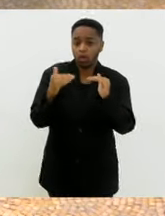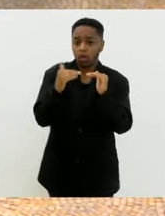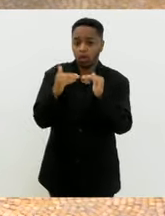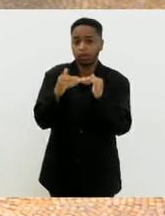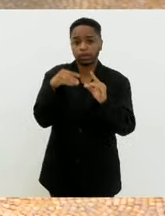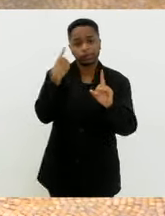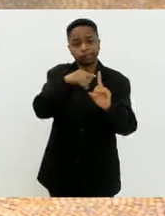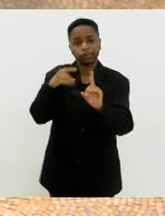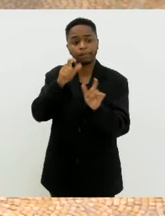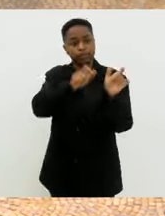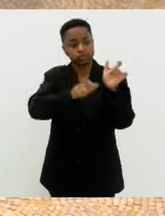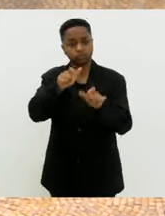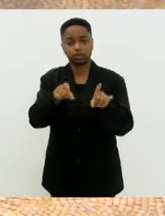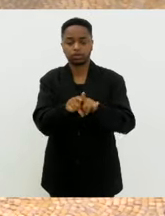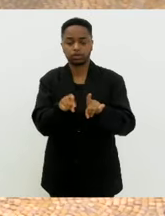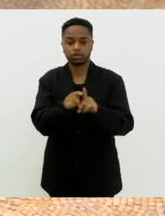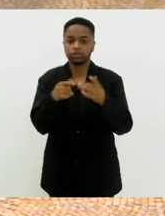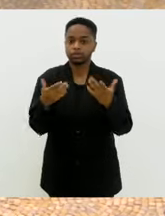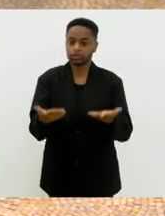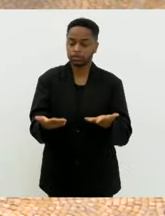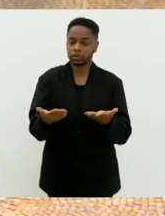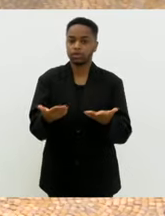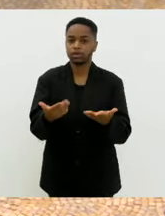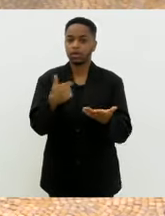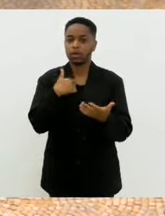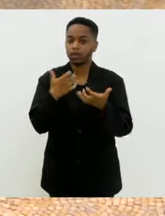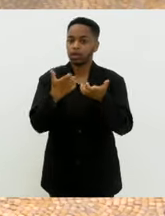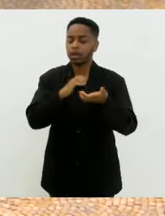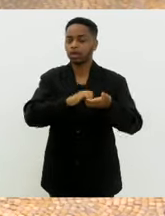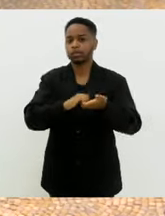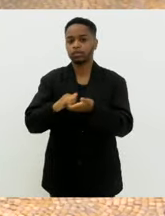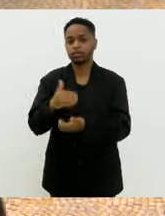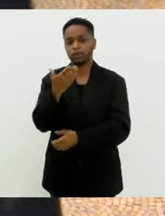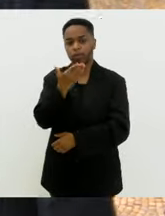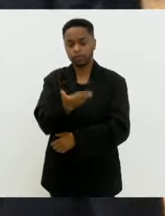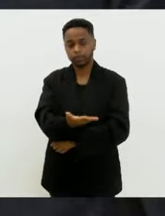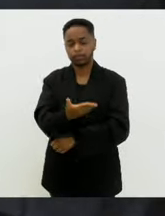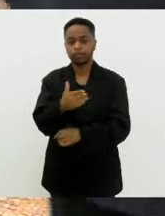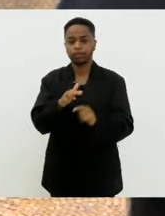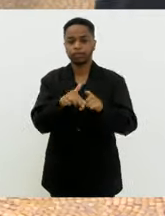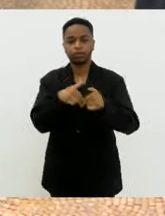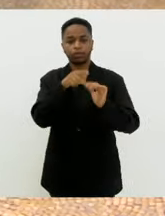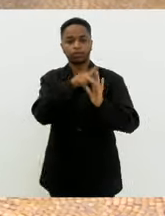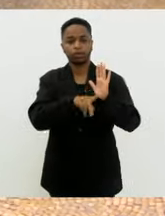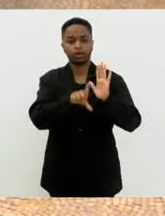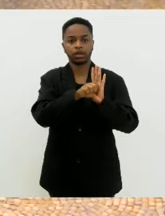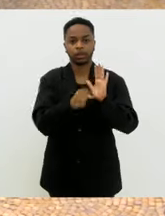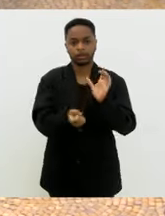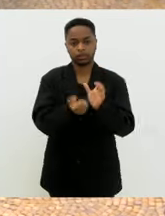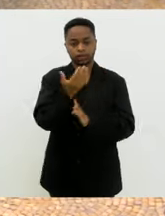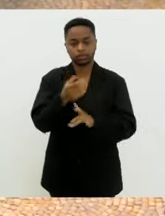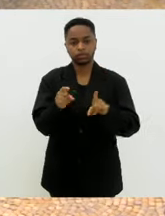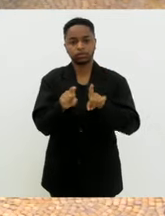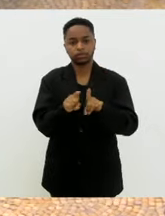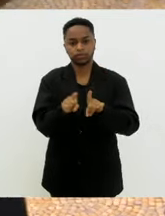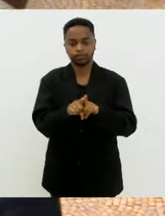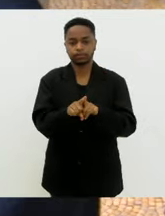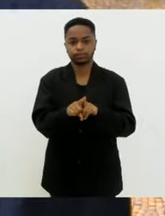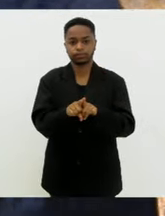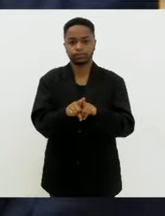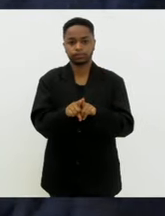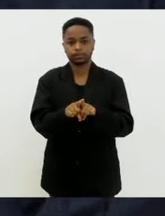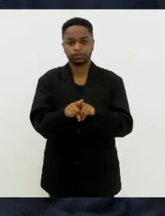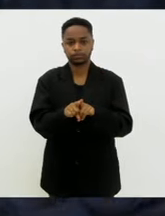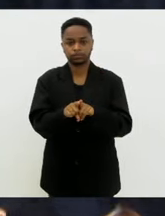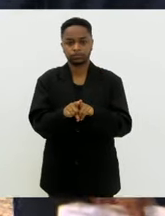gente. Portanto, eu quero lhe cumprimentar por esse projeto e, além, dizer que